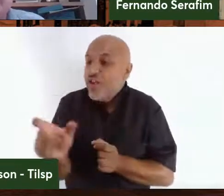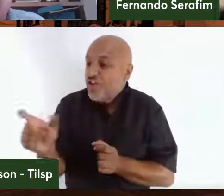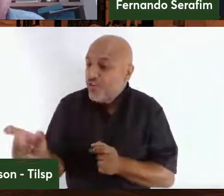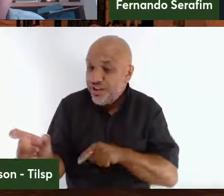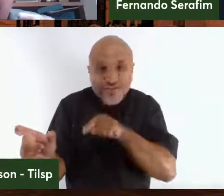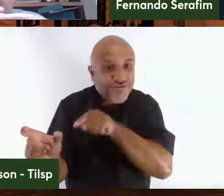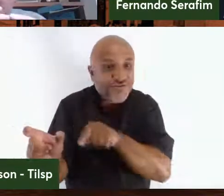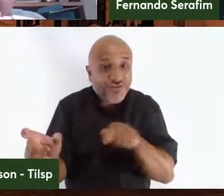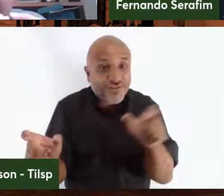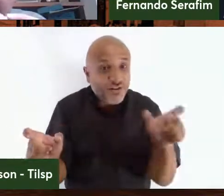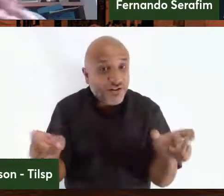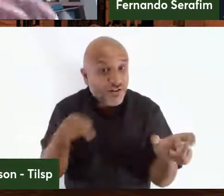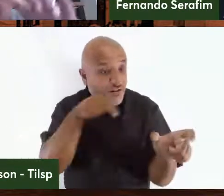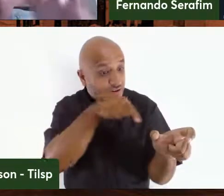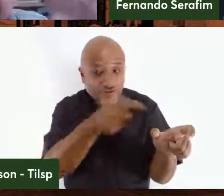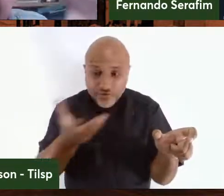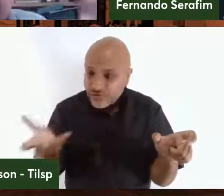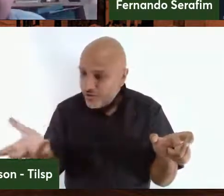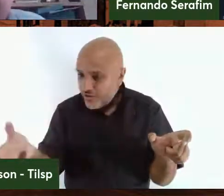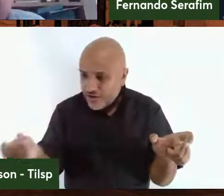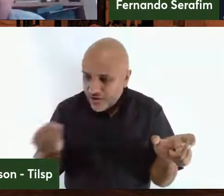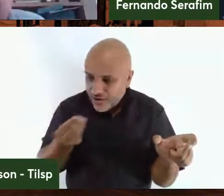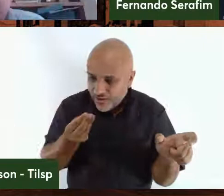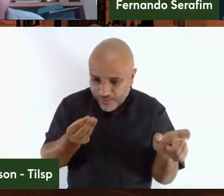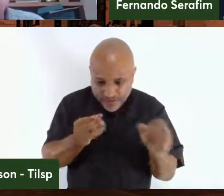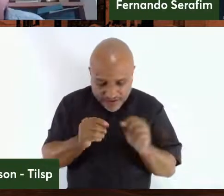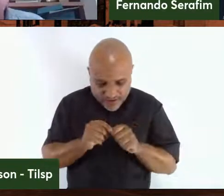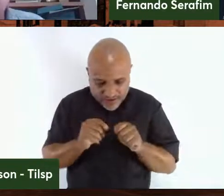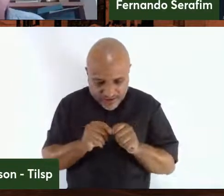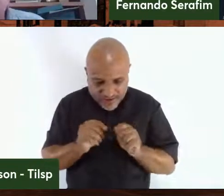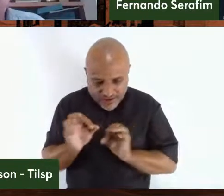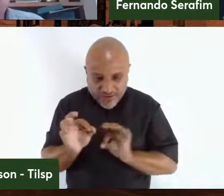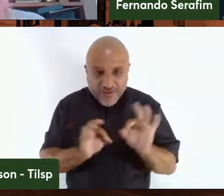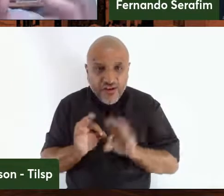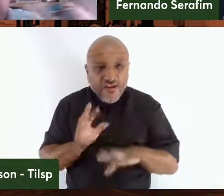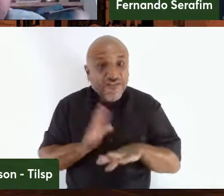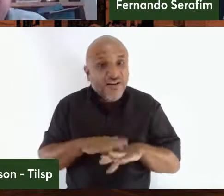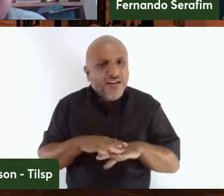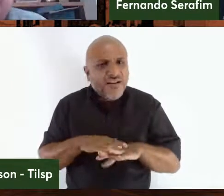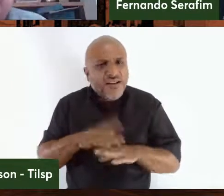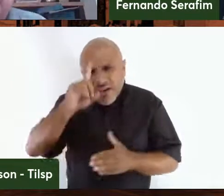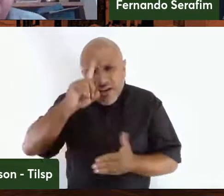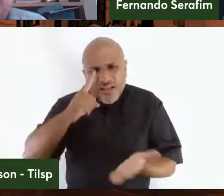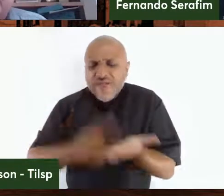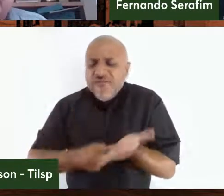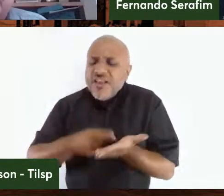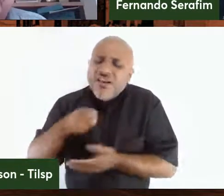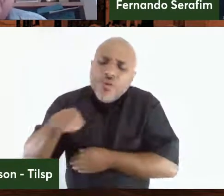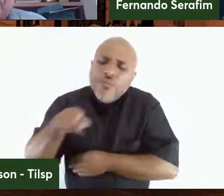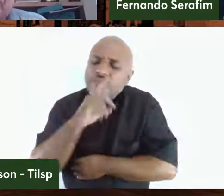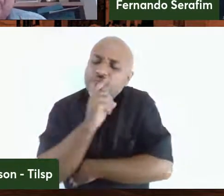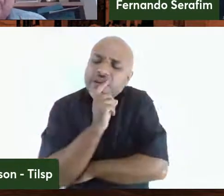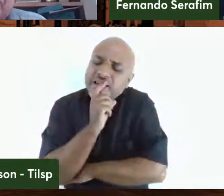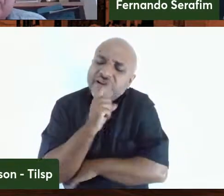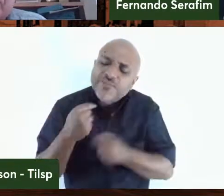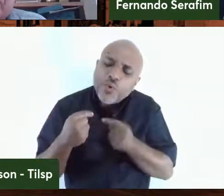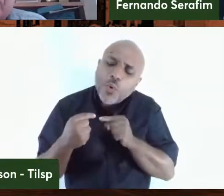você quer pegá-los e fazer, vamos dizer, defini-los, vamos dizer,